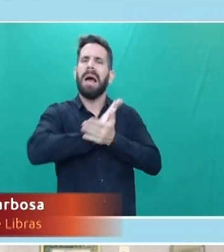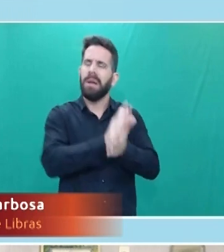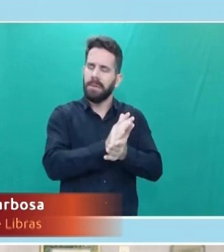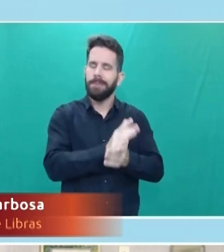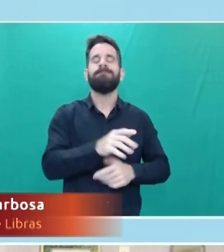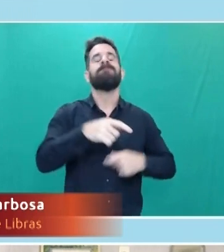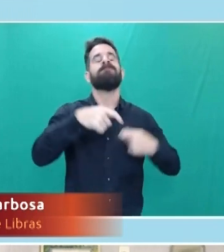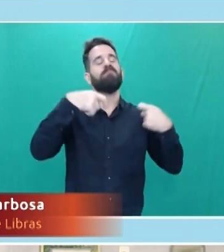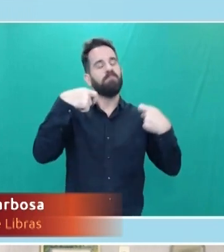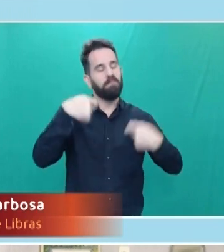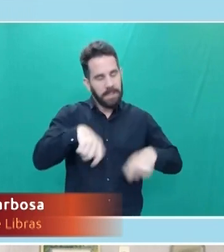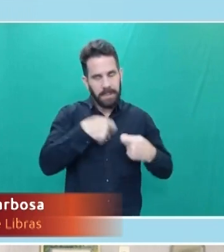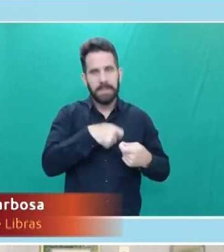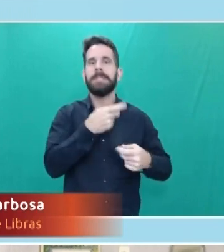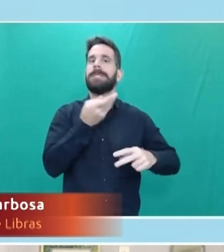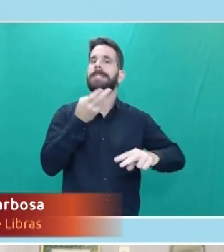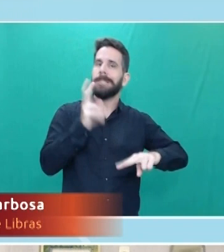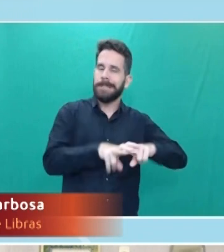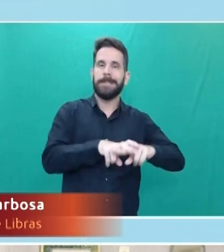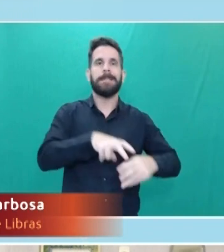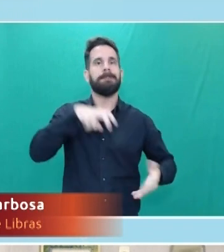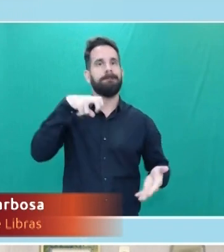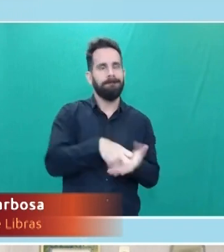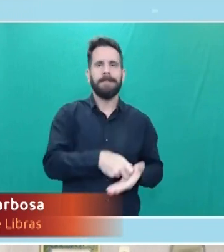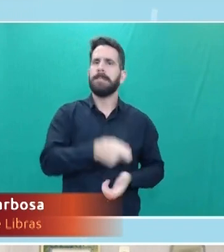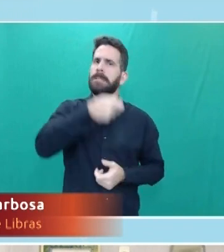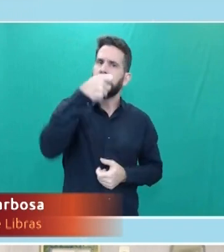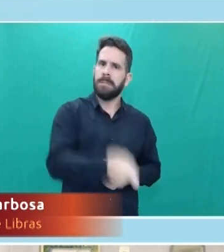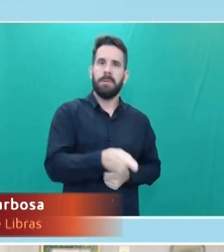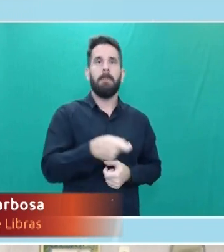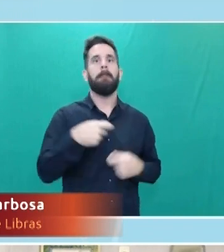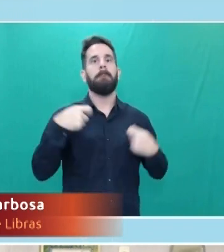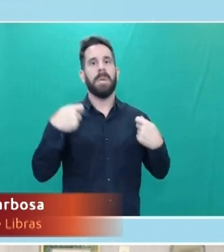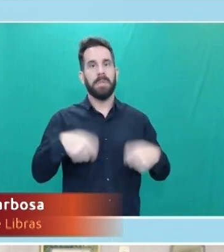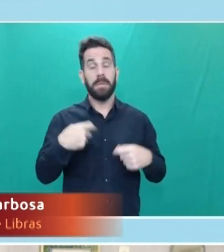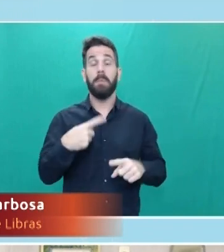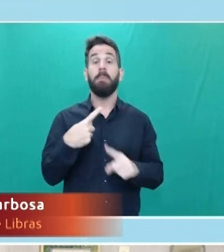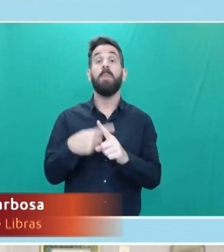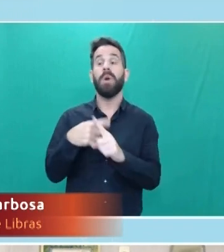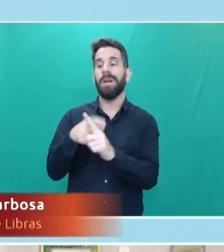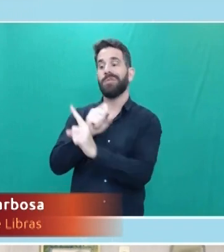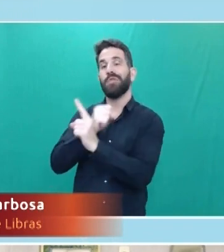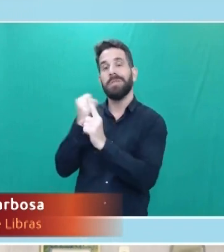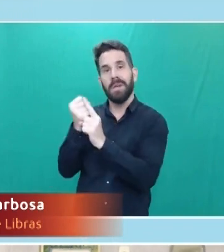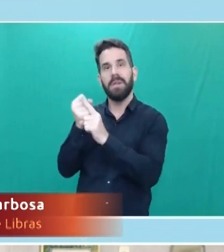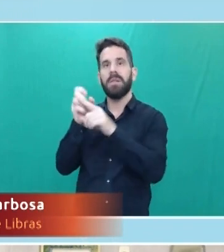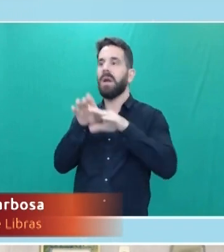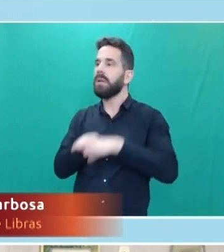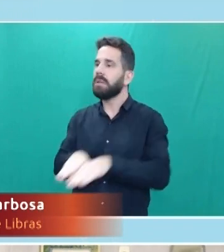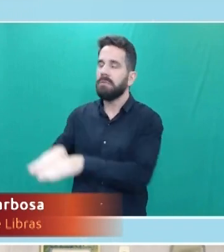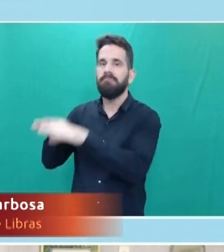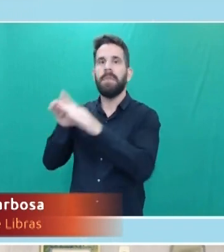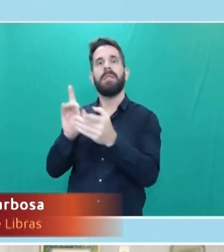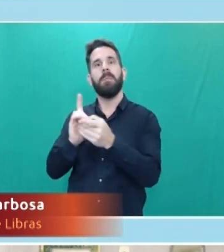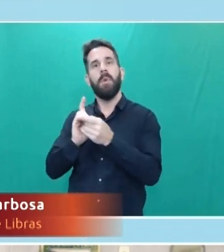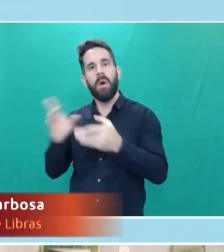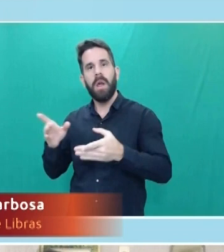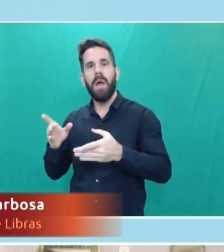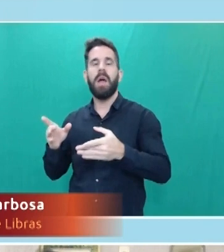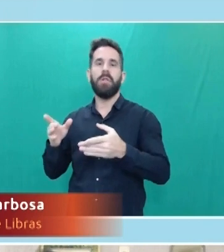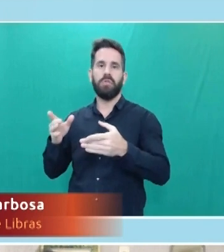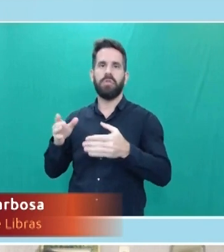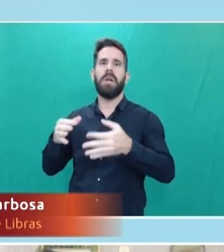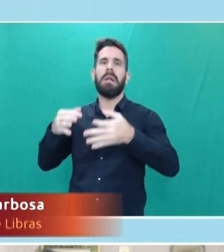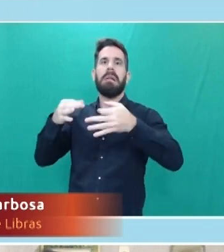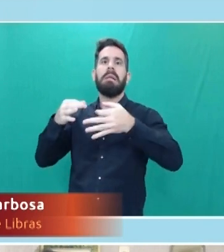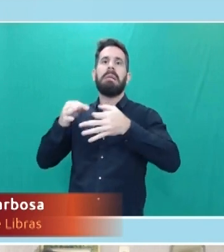ser combatido para que se construa uma sociedade mais democrática, uma sociedade mais livre, uma sociedade mais justa.